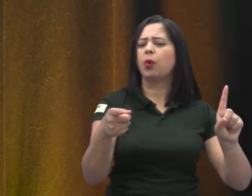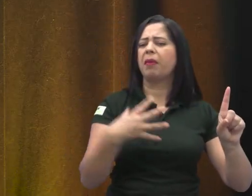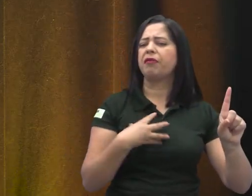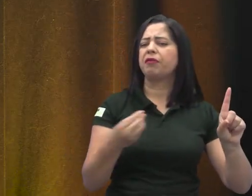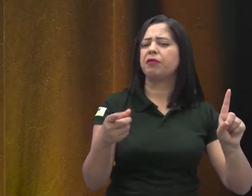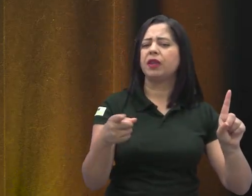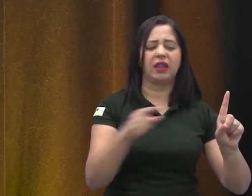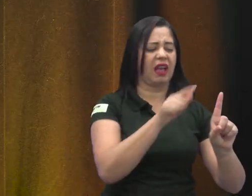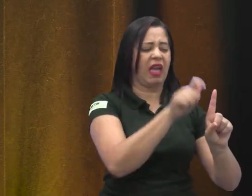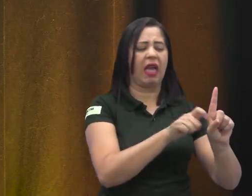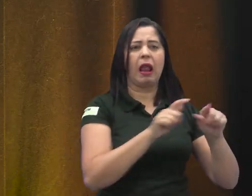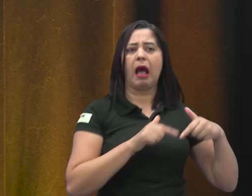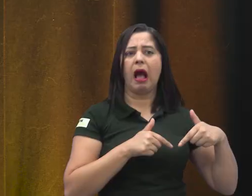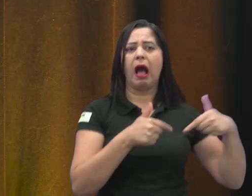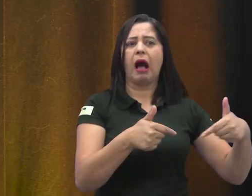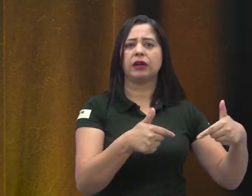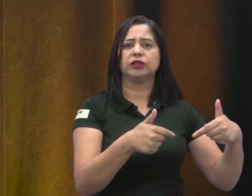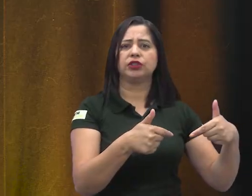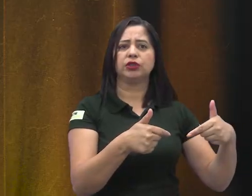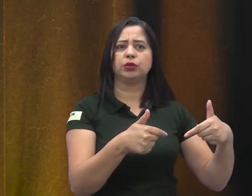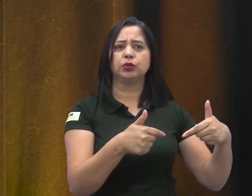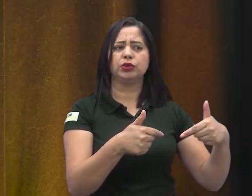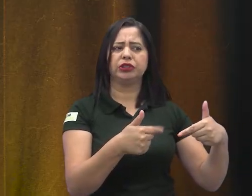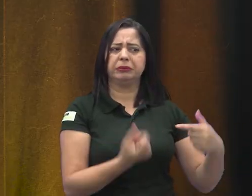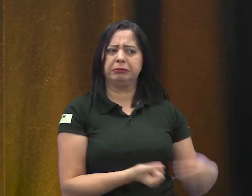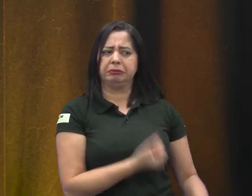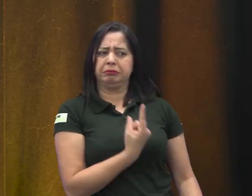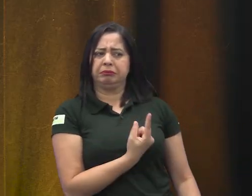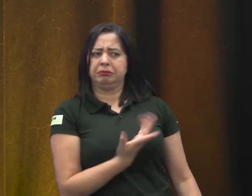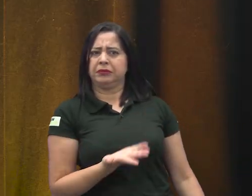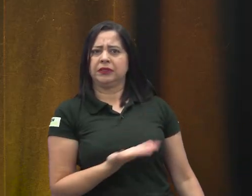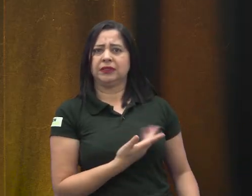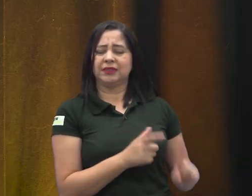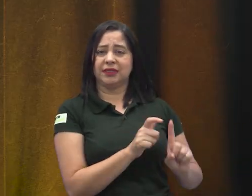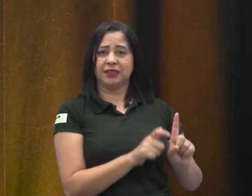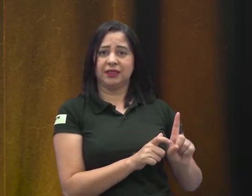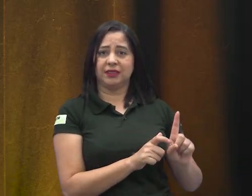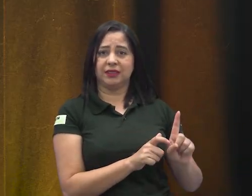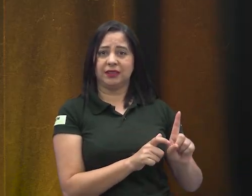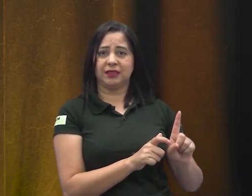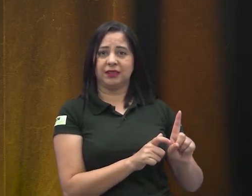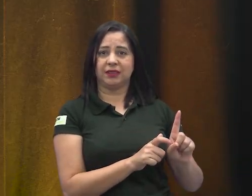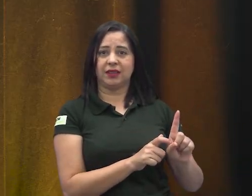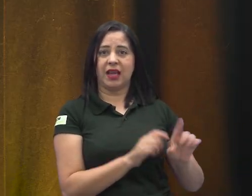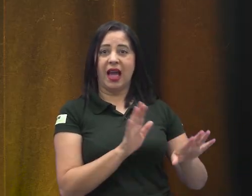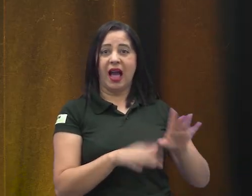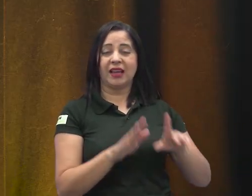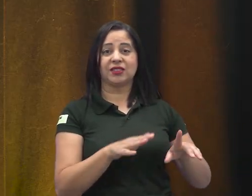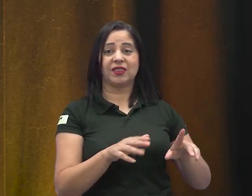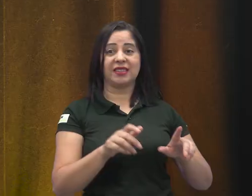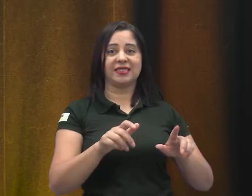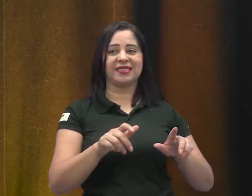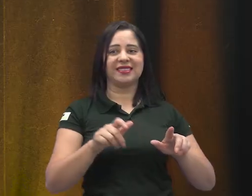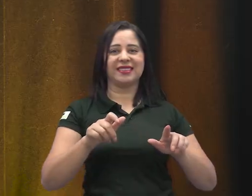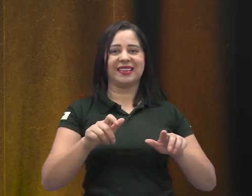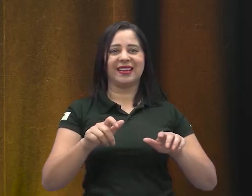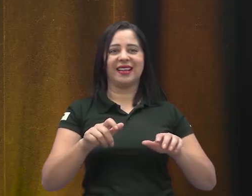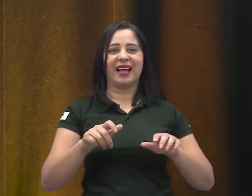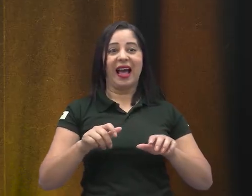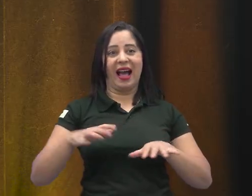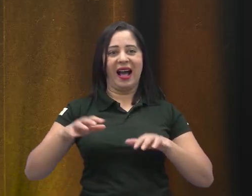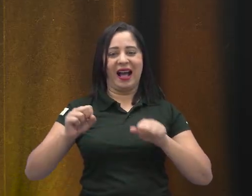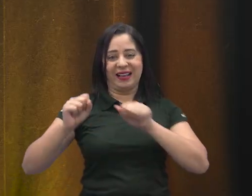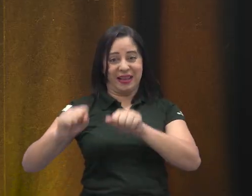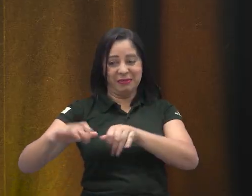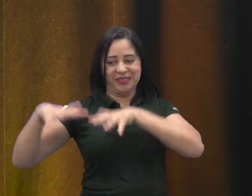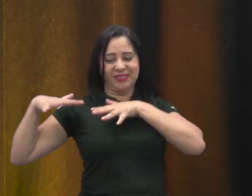é, ela tem atitudes muito fora do normal. Inclusive tem momentos de riso da plateia por conta